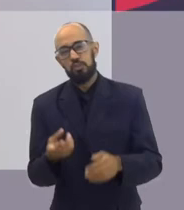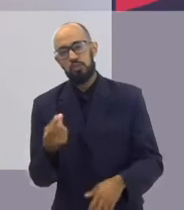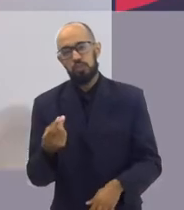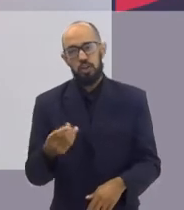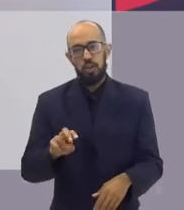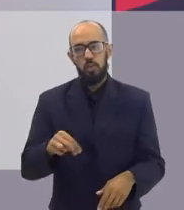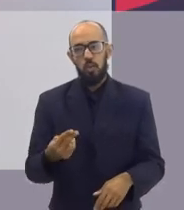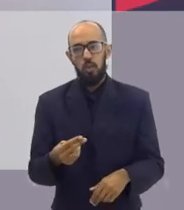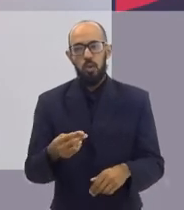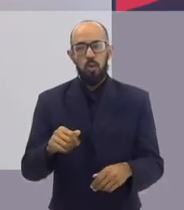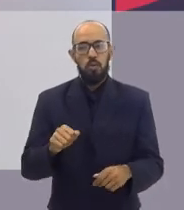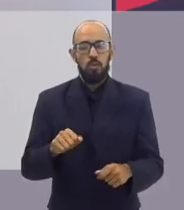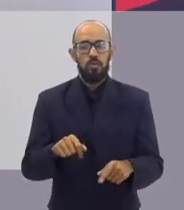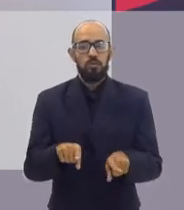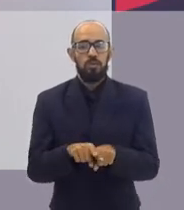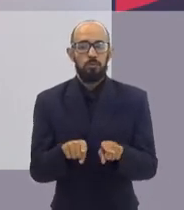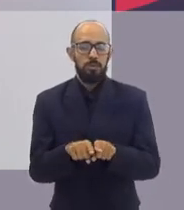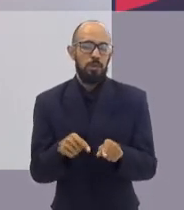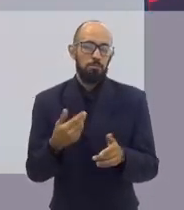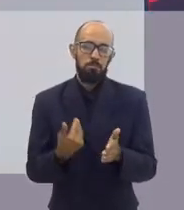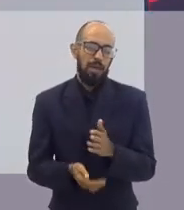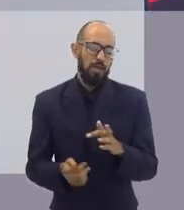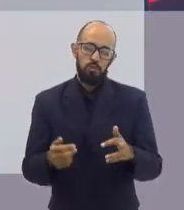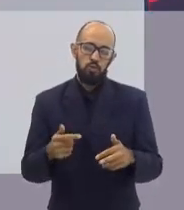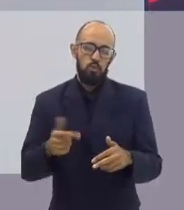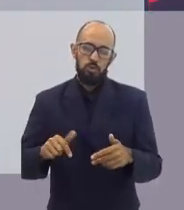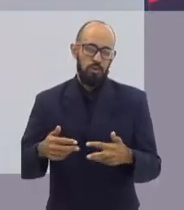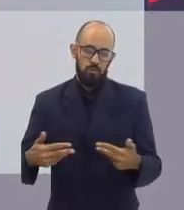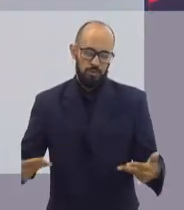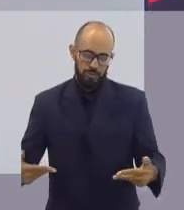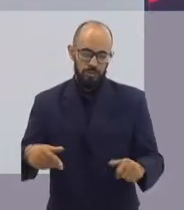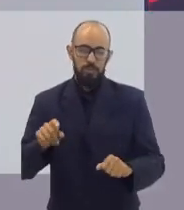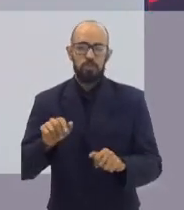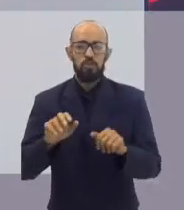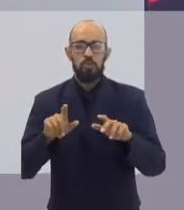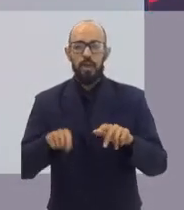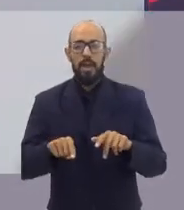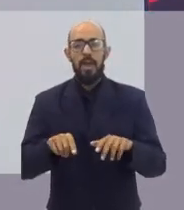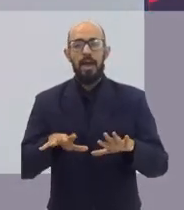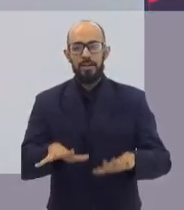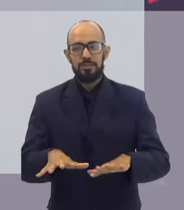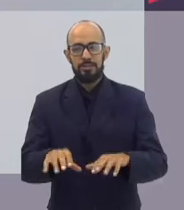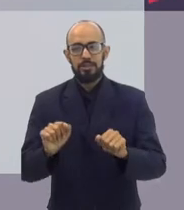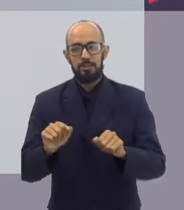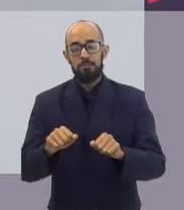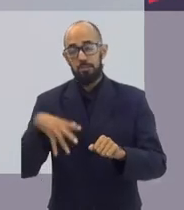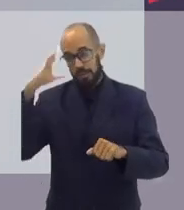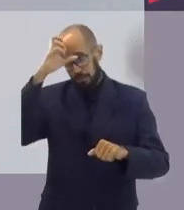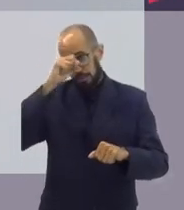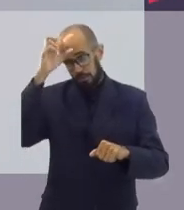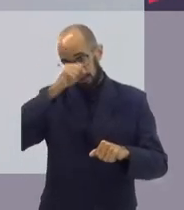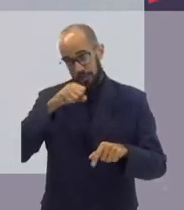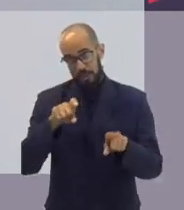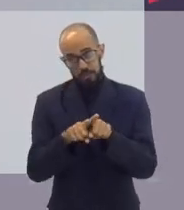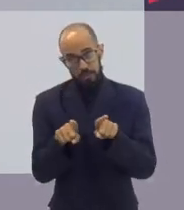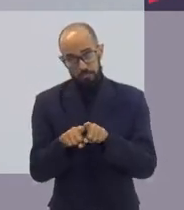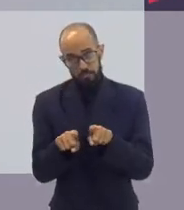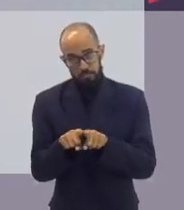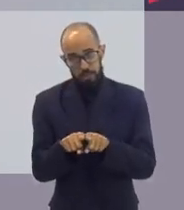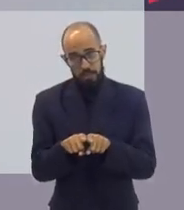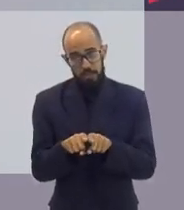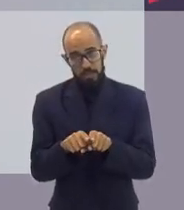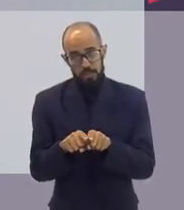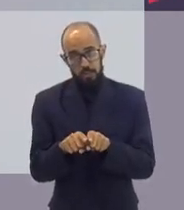perder seu turno. Então, isso é muito dinâmico e é uma forma também muito interessante de aprender,